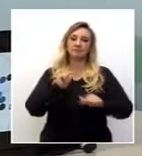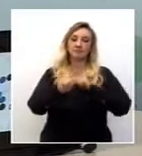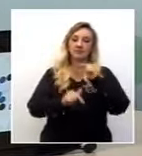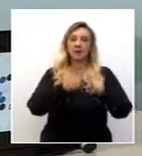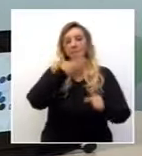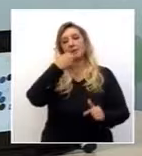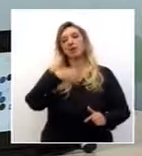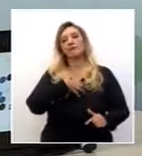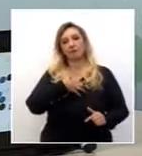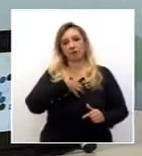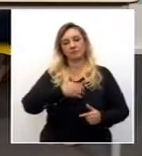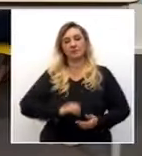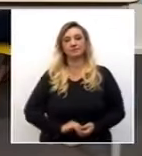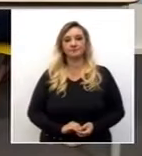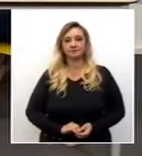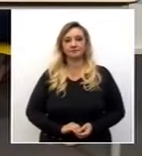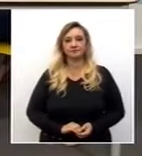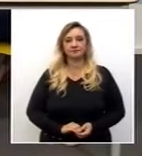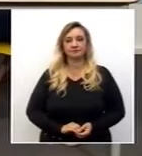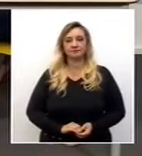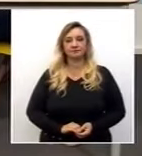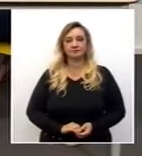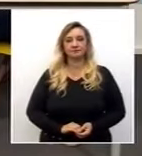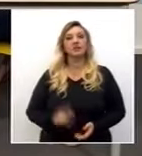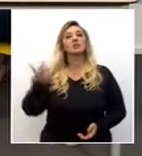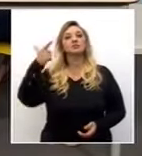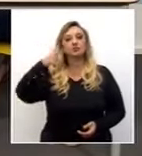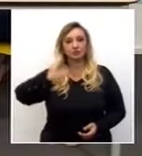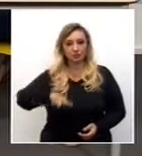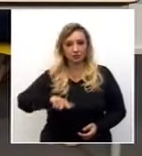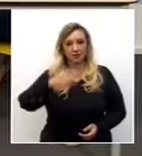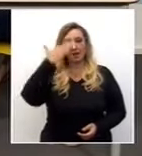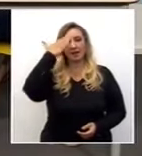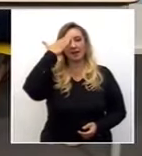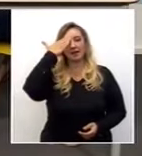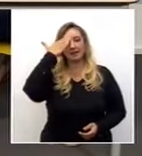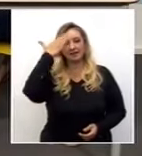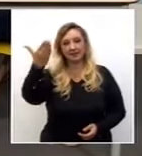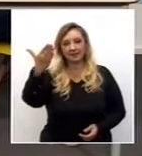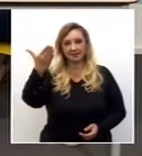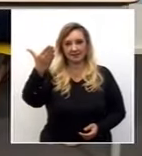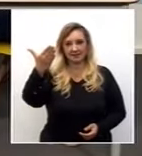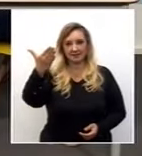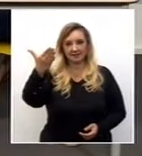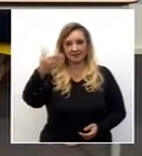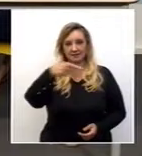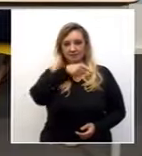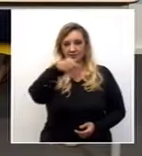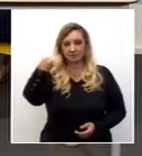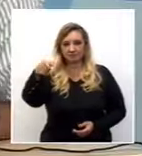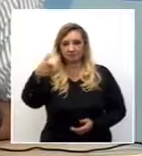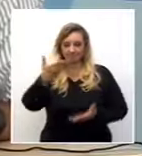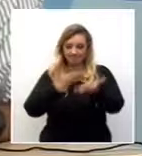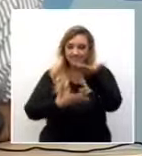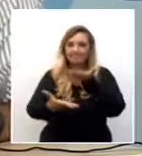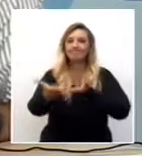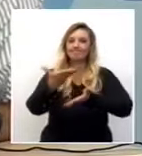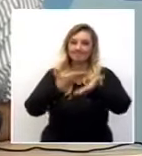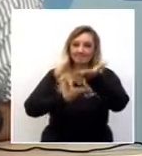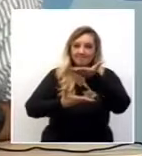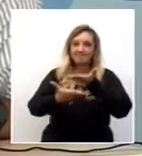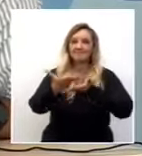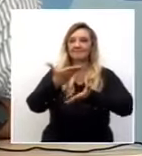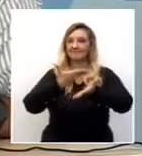melhor forma, né? Sim. Mais uma vez, a gente agradece demais a interação de vocês. Como eu